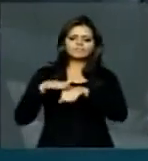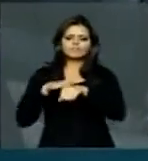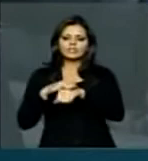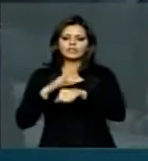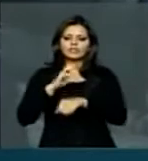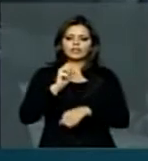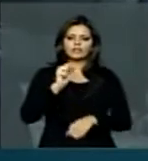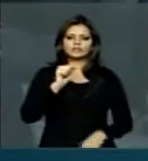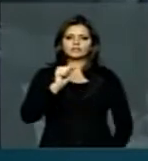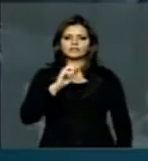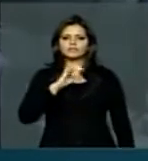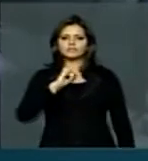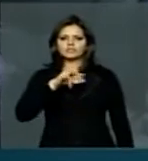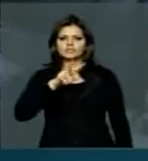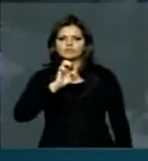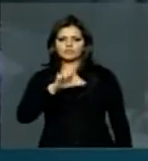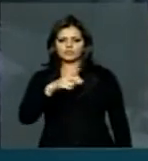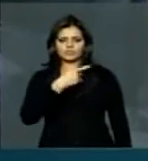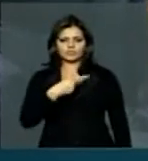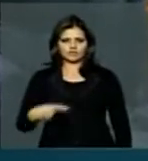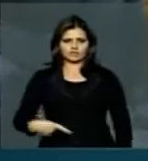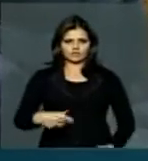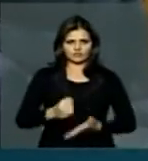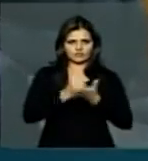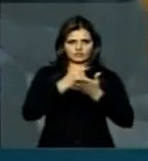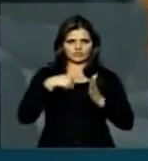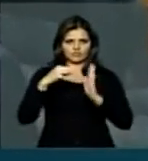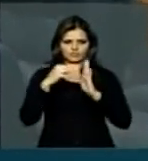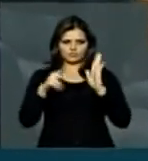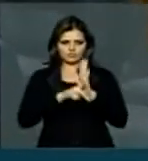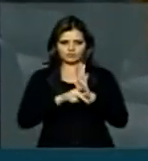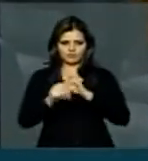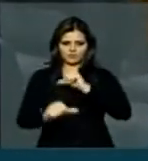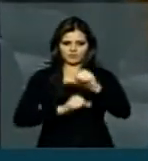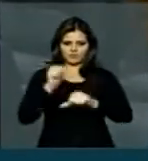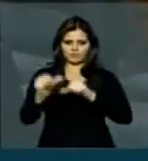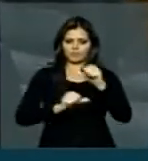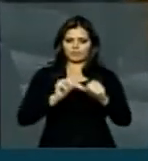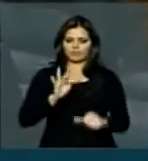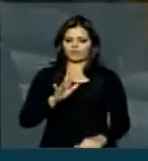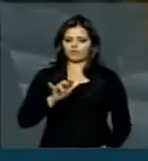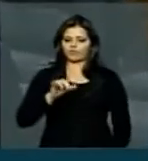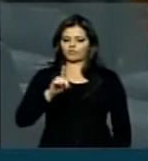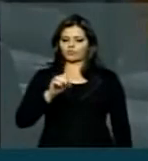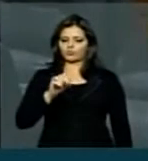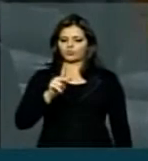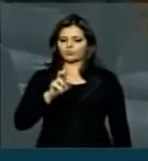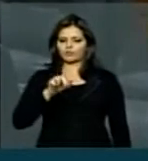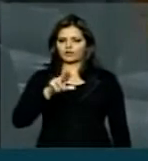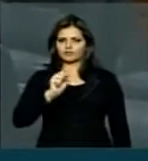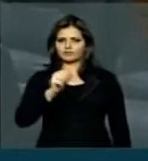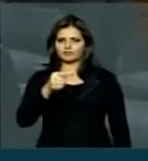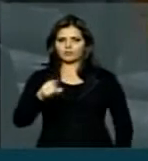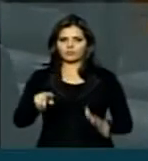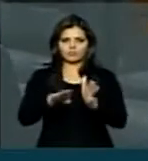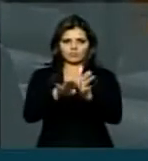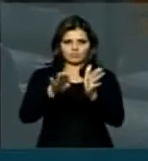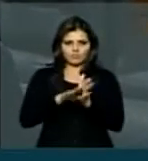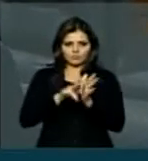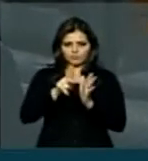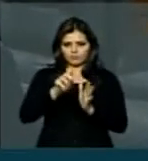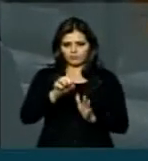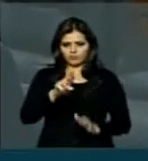Civil tem alguma medida provisória para poder alterar a questão do fundo de pensão dos portuários,